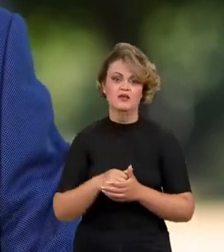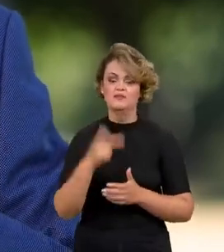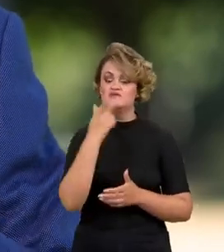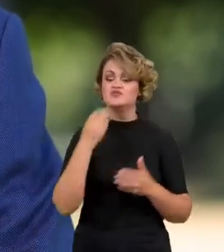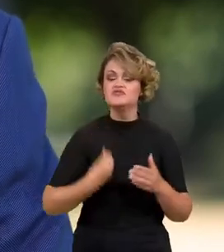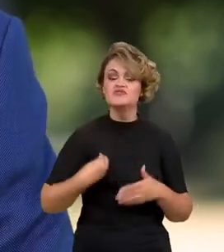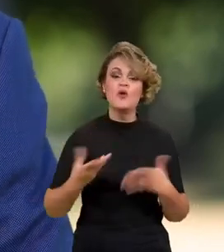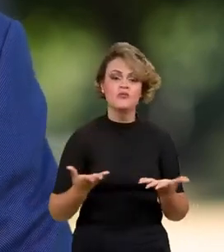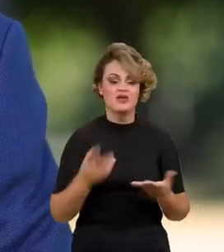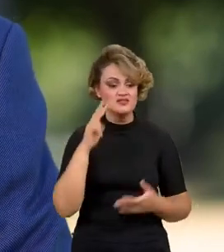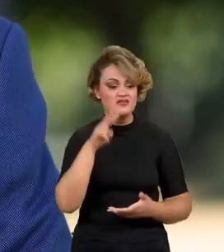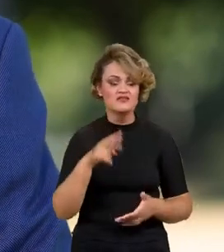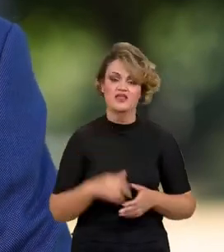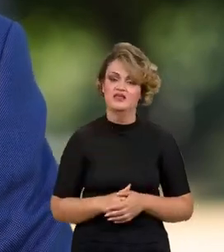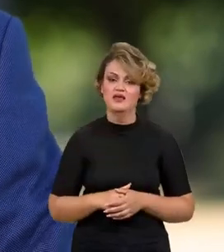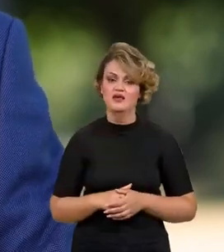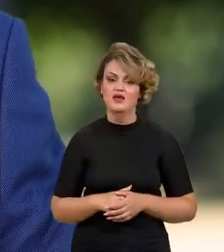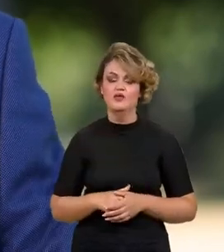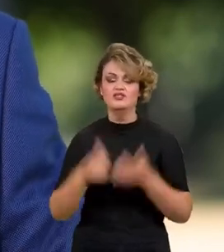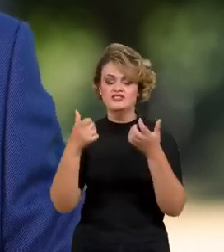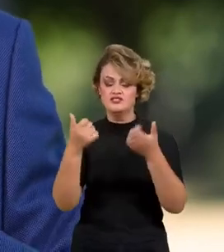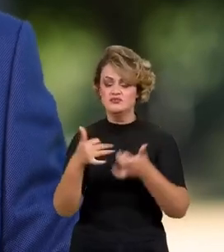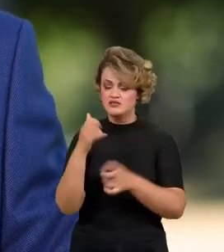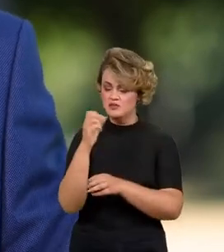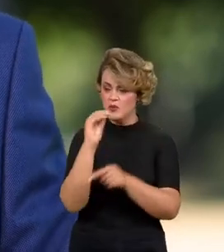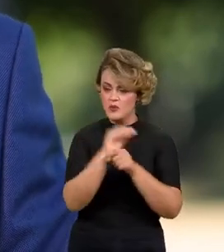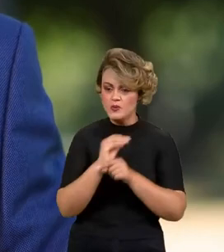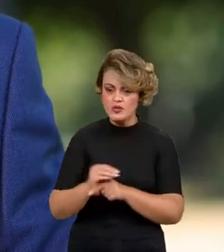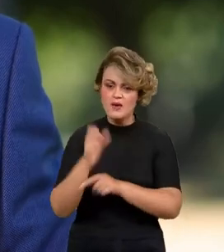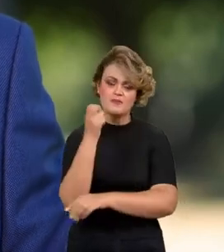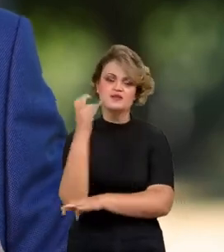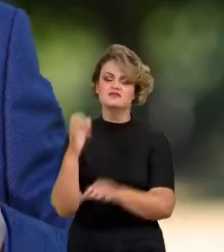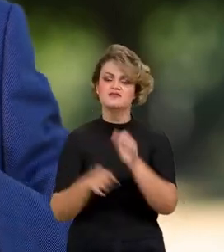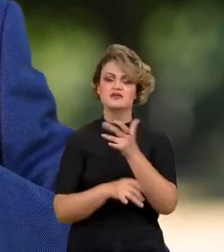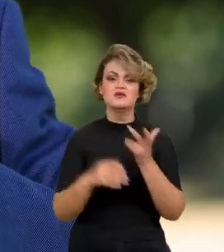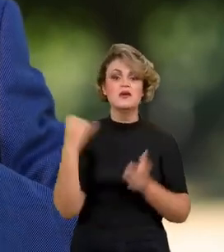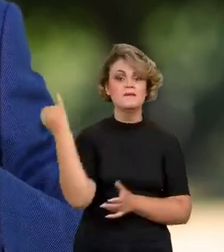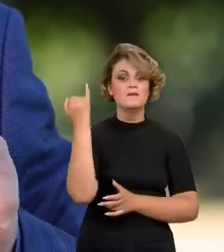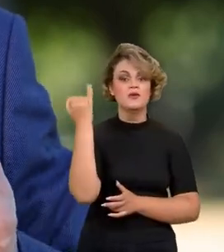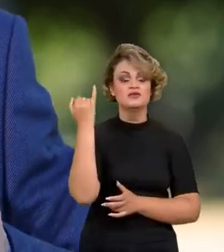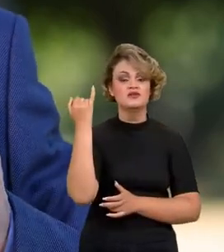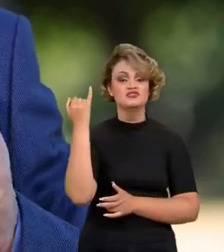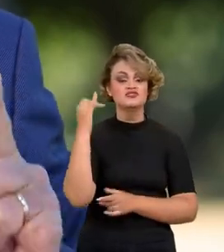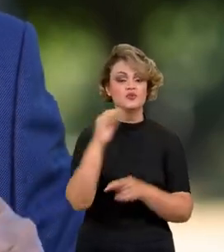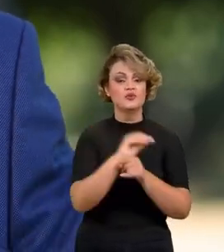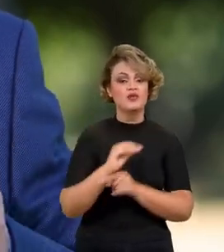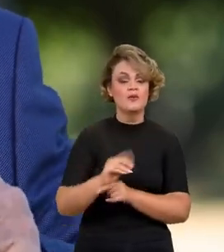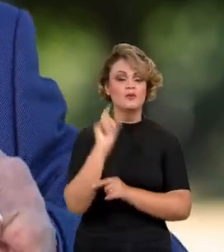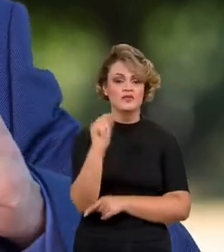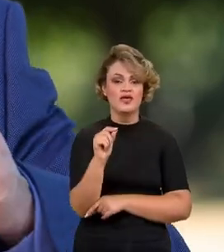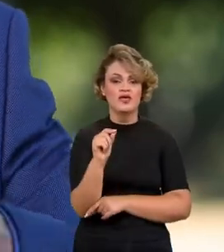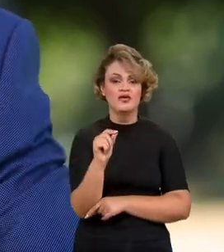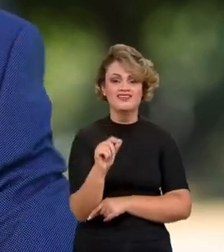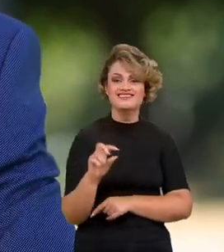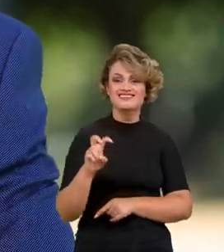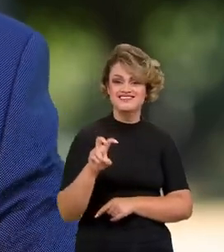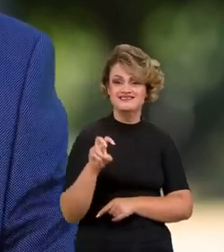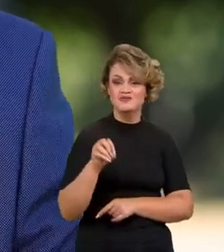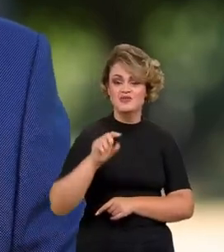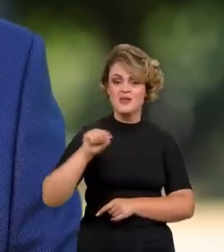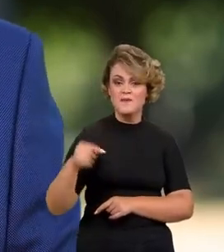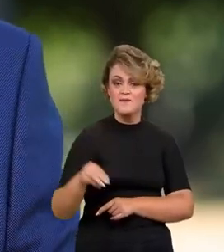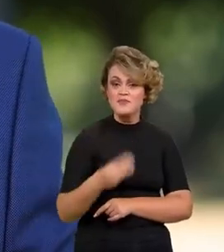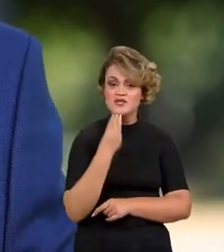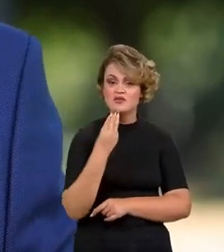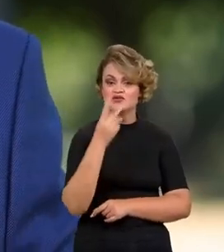quando a gente fala em preservação uma coisa que nós temos que preservar São 50 milhões de pessoas que moram